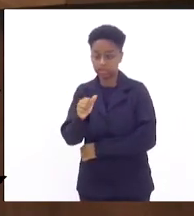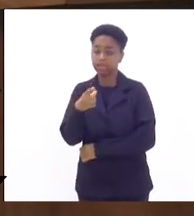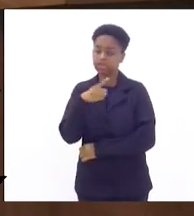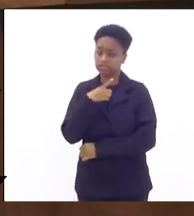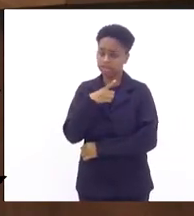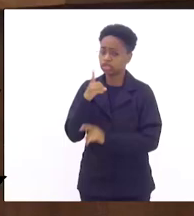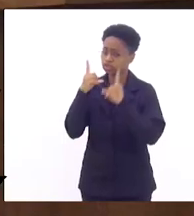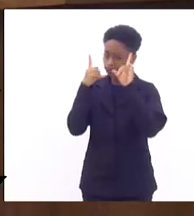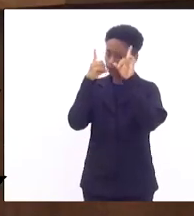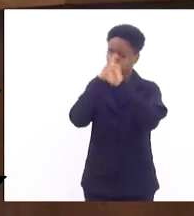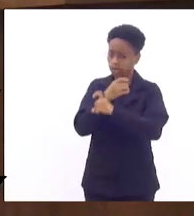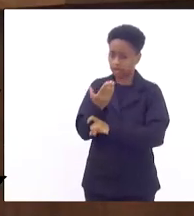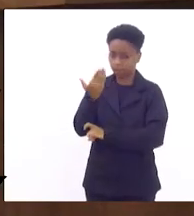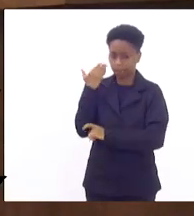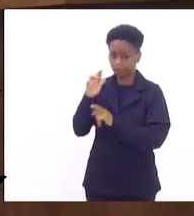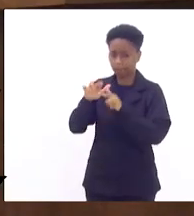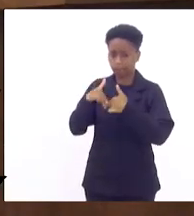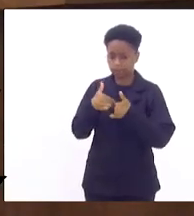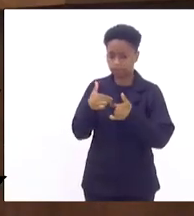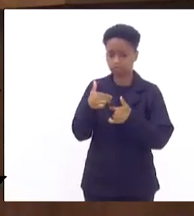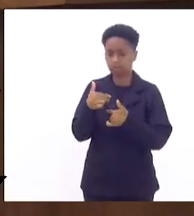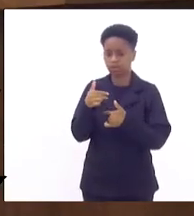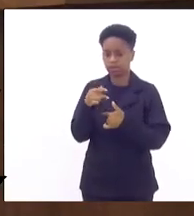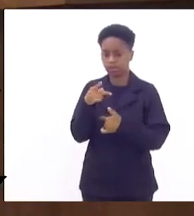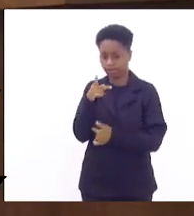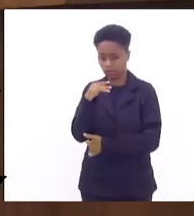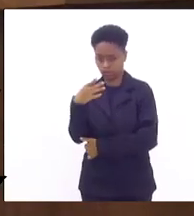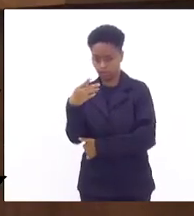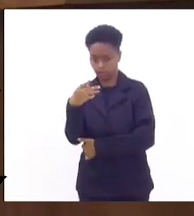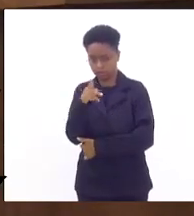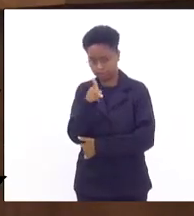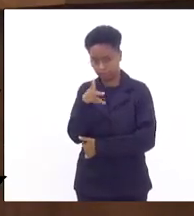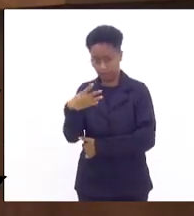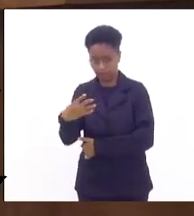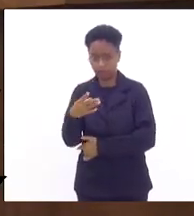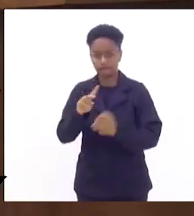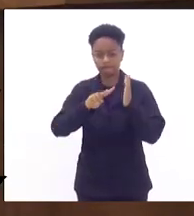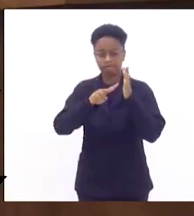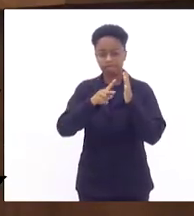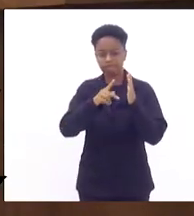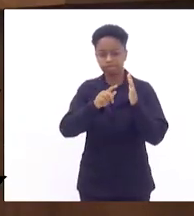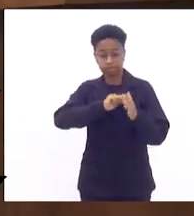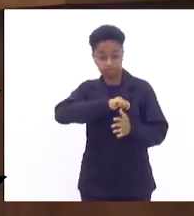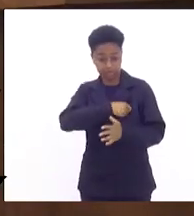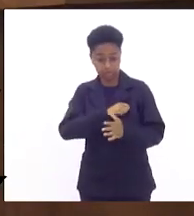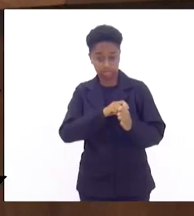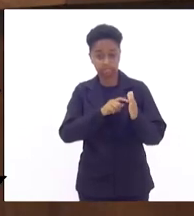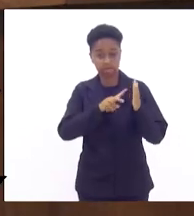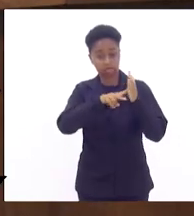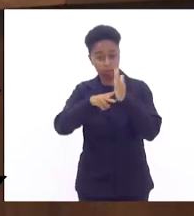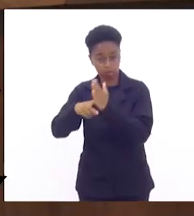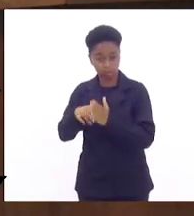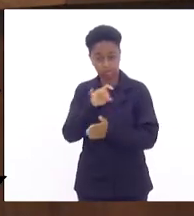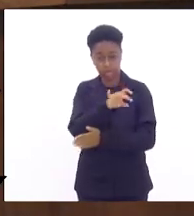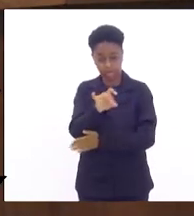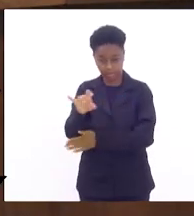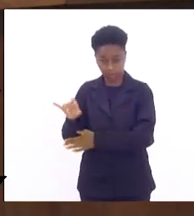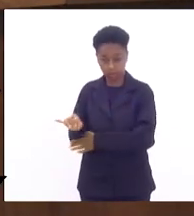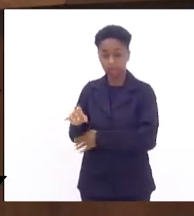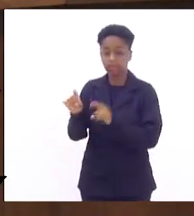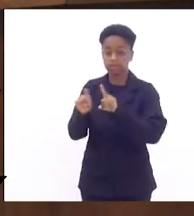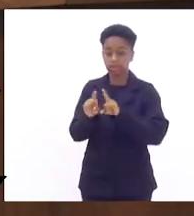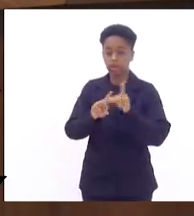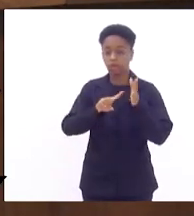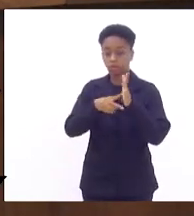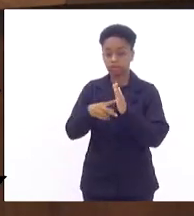muita dificuldade com a Fundação Rio Águas de ficar analisando condomínio por condomínio em relação às suas ETs particulares e aos condomínios